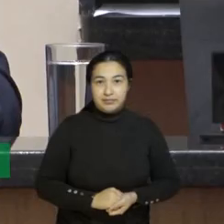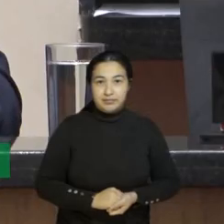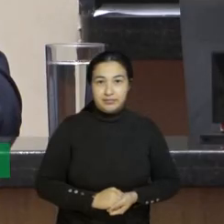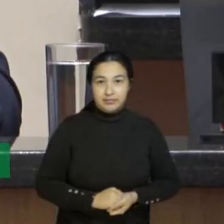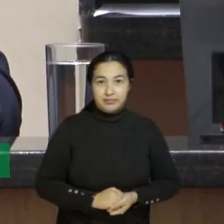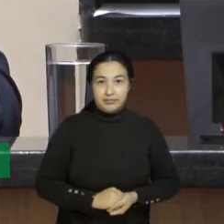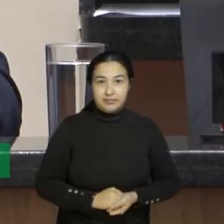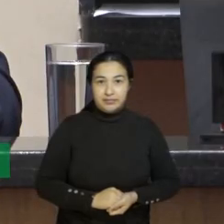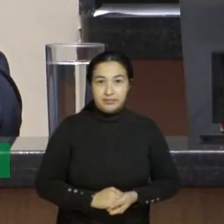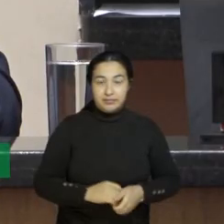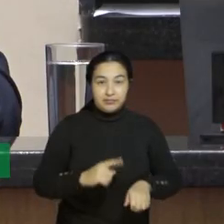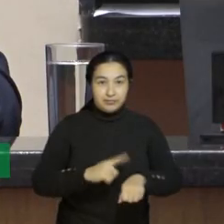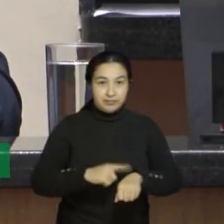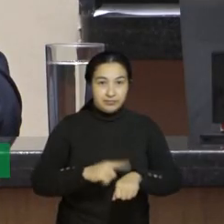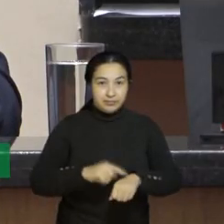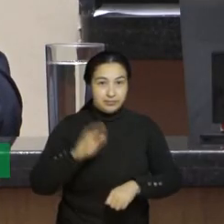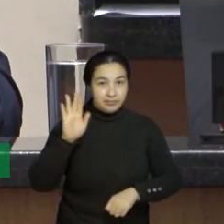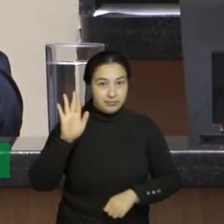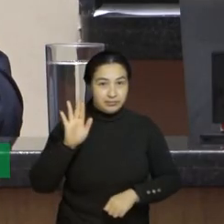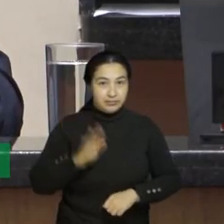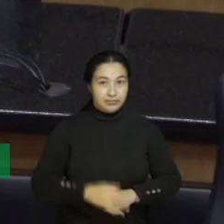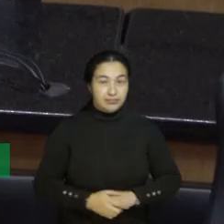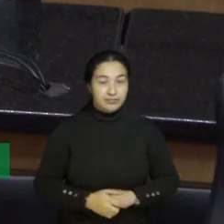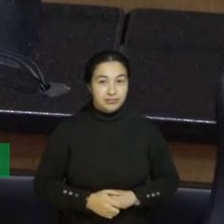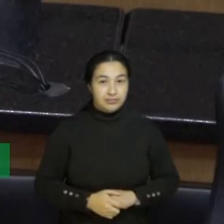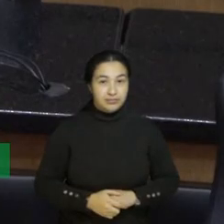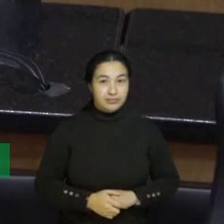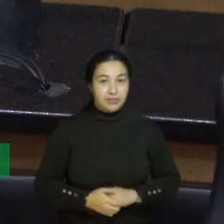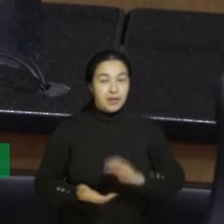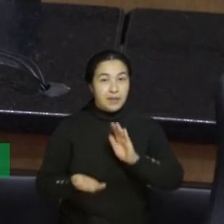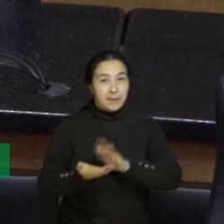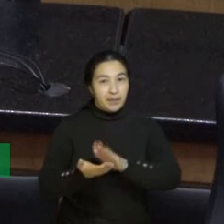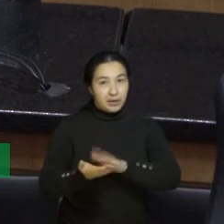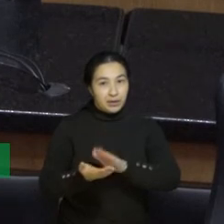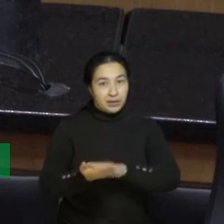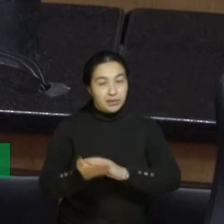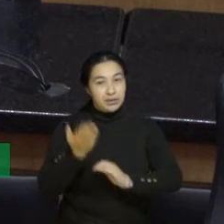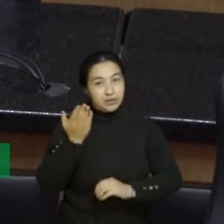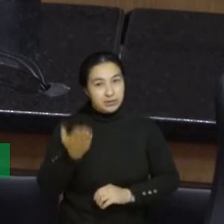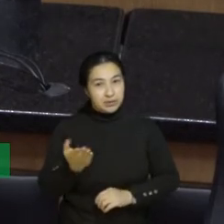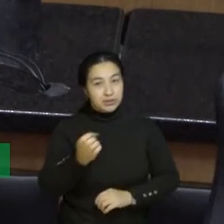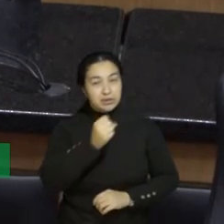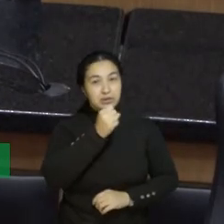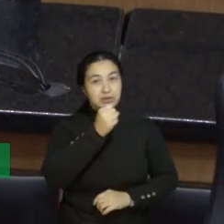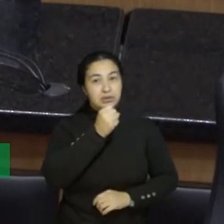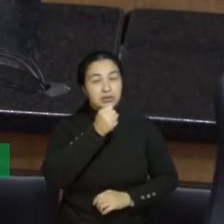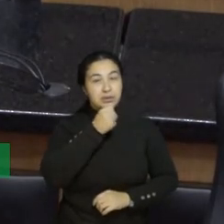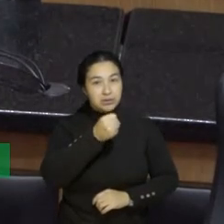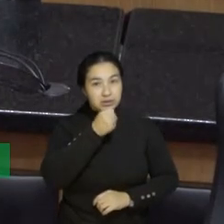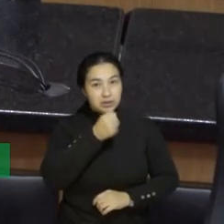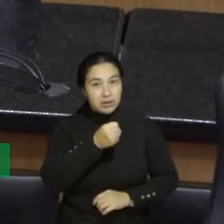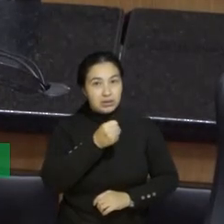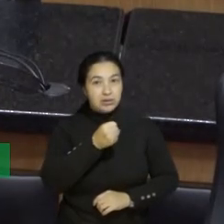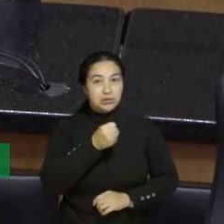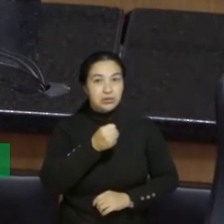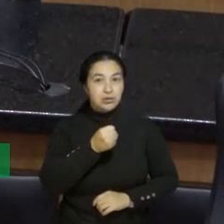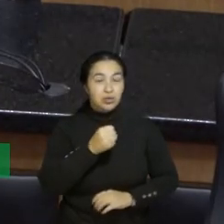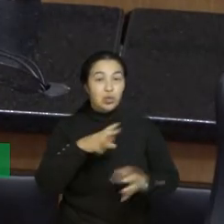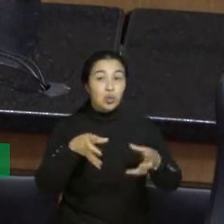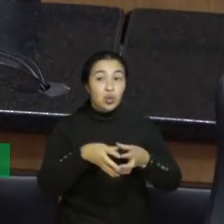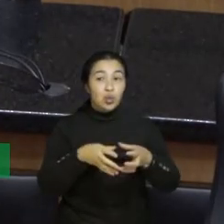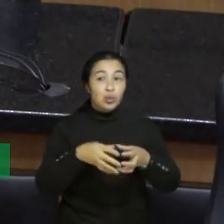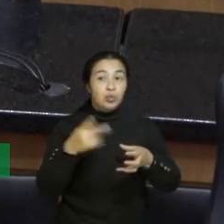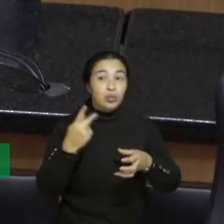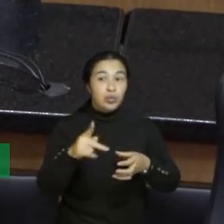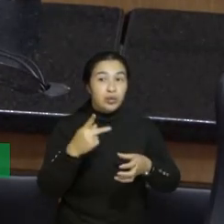Pela ordem, pra... deputado Emerson Stein. Só para parabenizar o deputado Sérgio Guimarães também, assim como toda a sua equipe